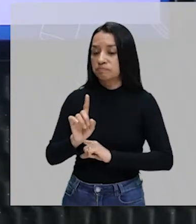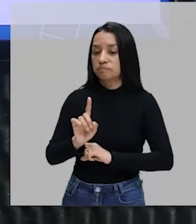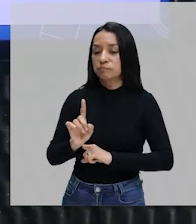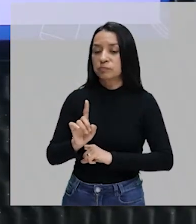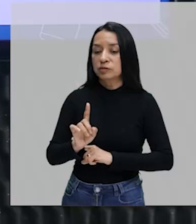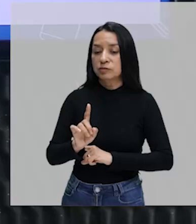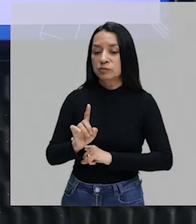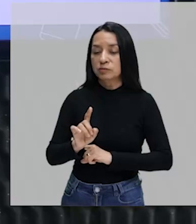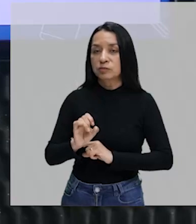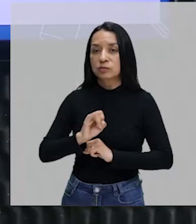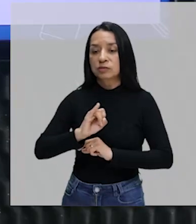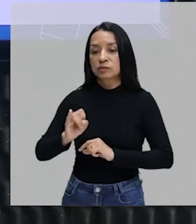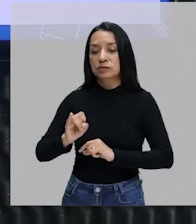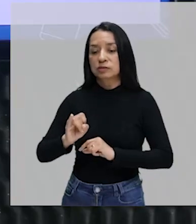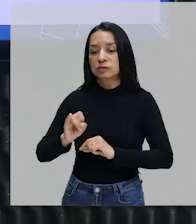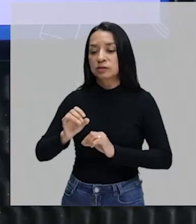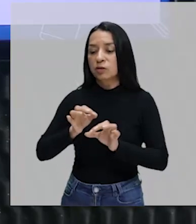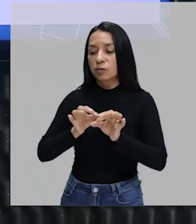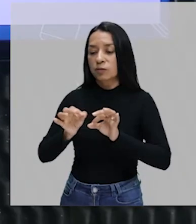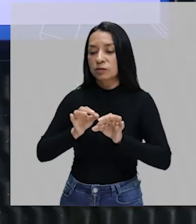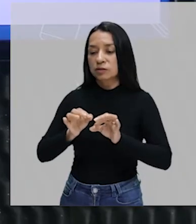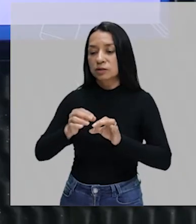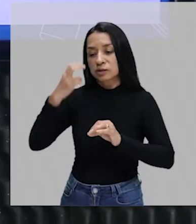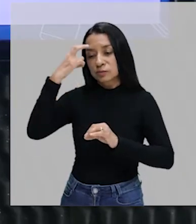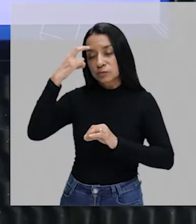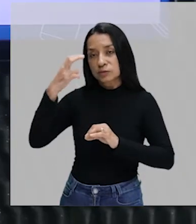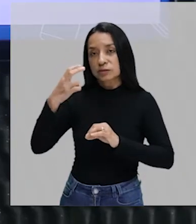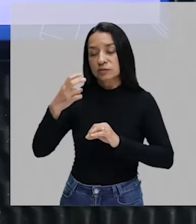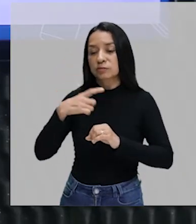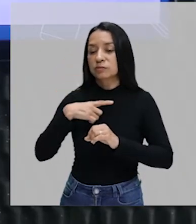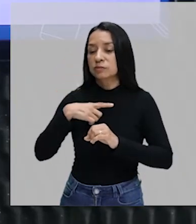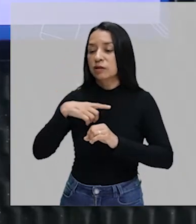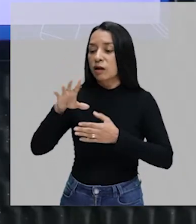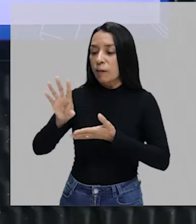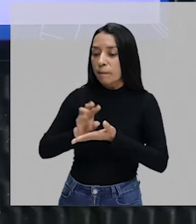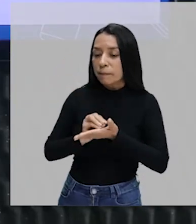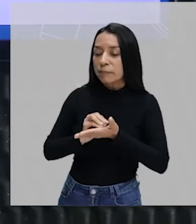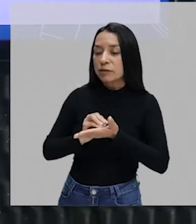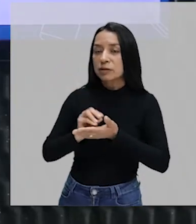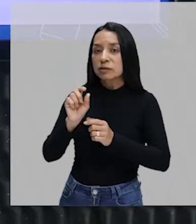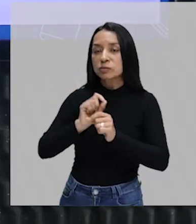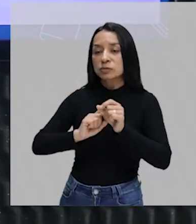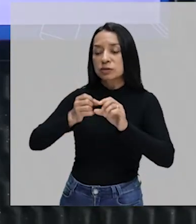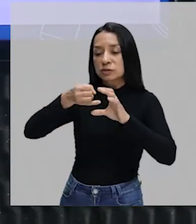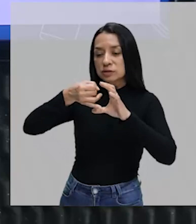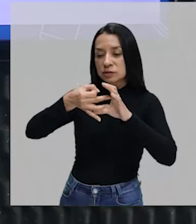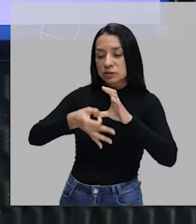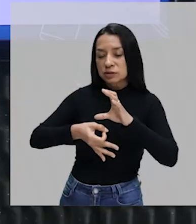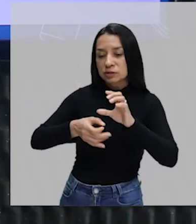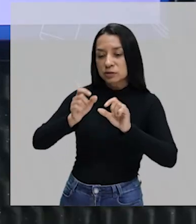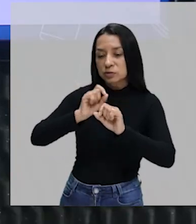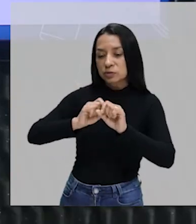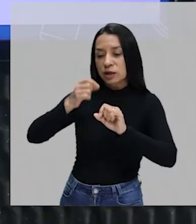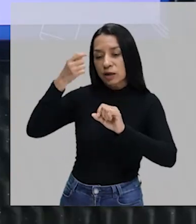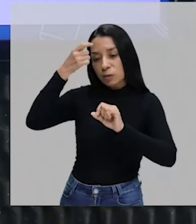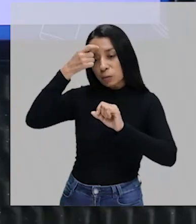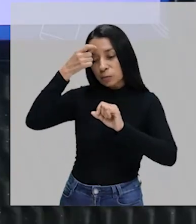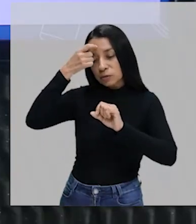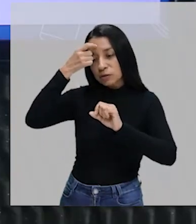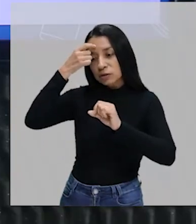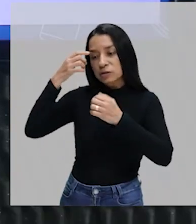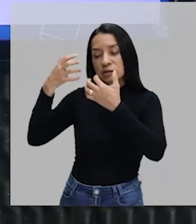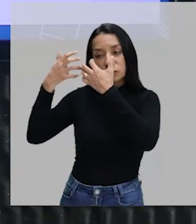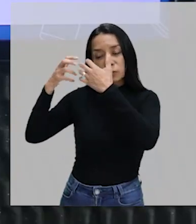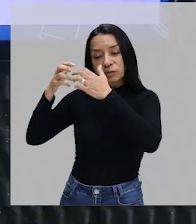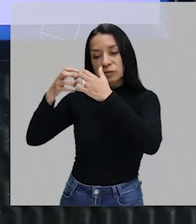Se eu pego a elaboração do intelecto, eu estou pegando muito mais as características daquela cognição e da consciência do pensamento dentro da